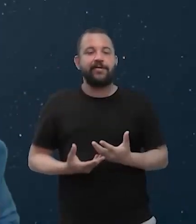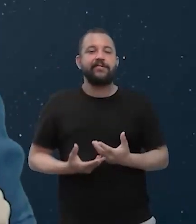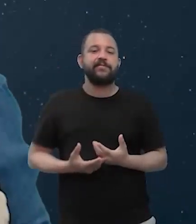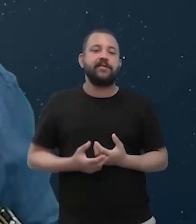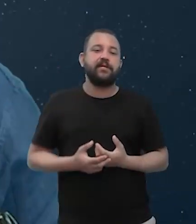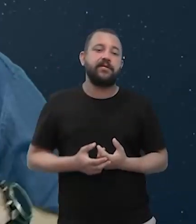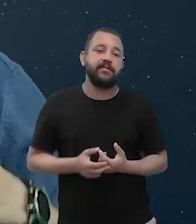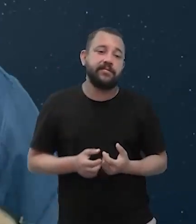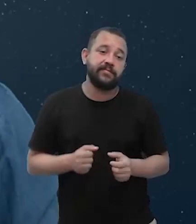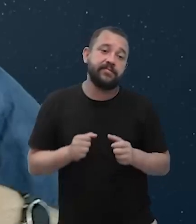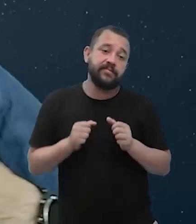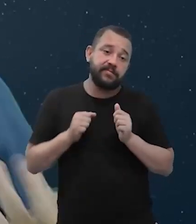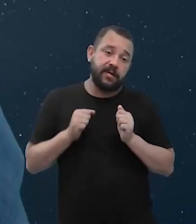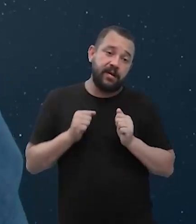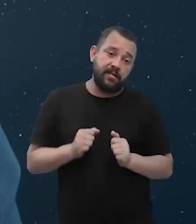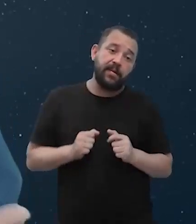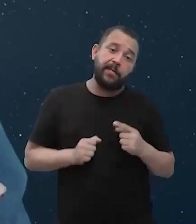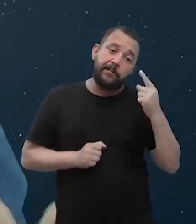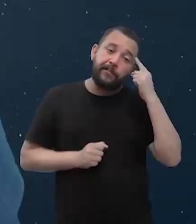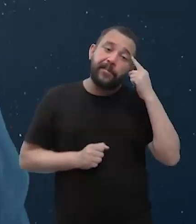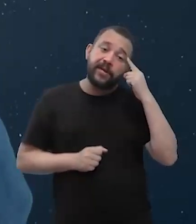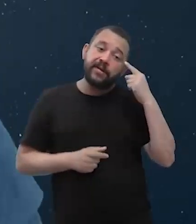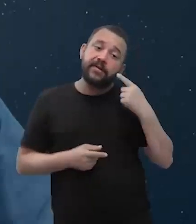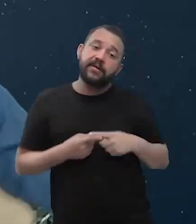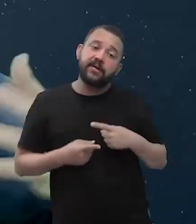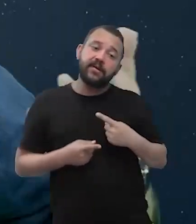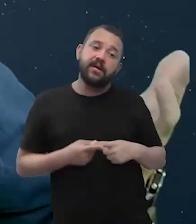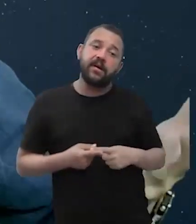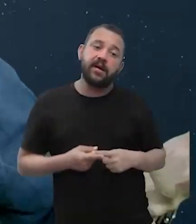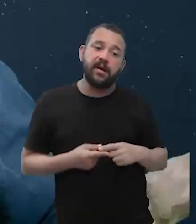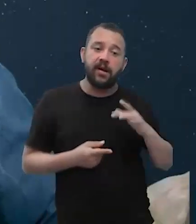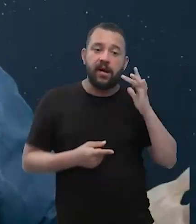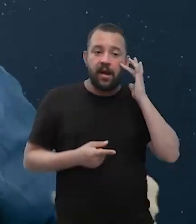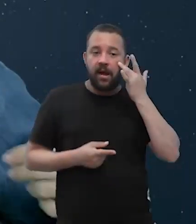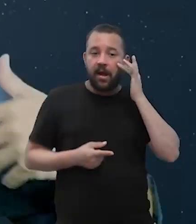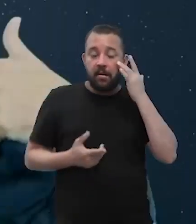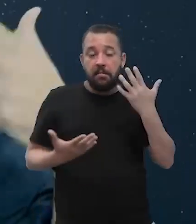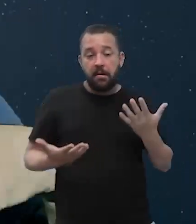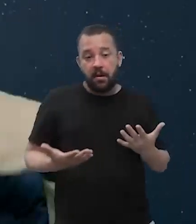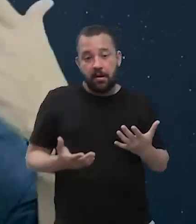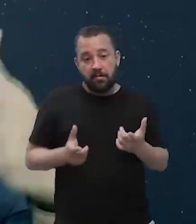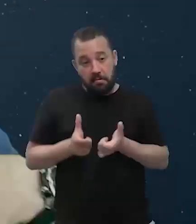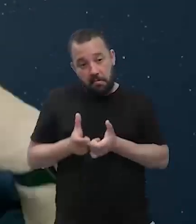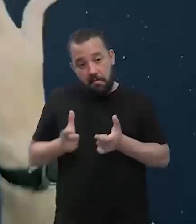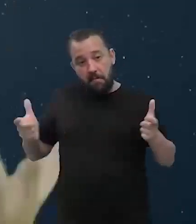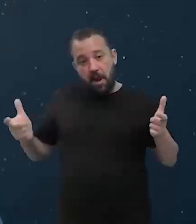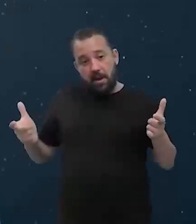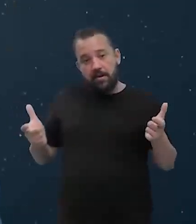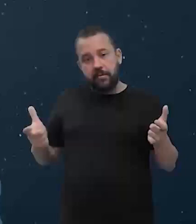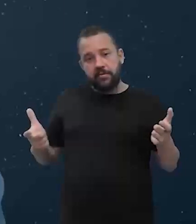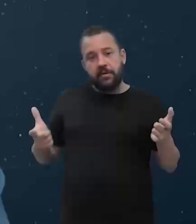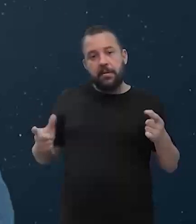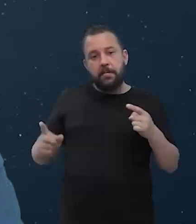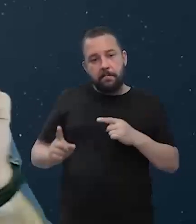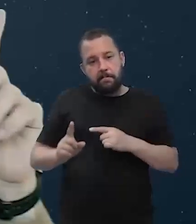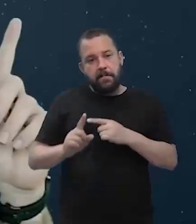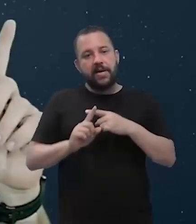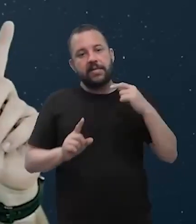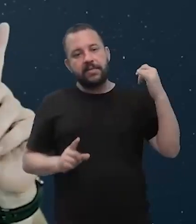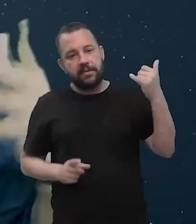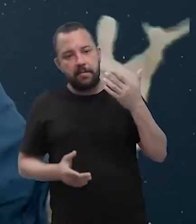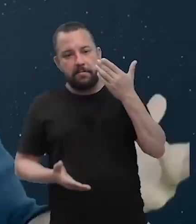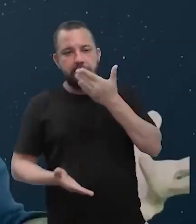esse pensamento por causa da área. E você tem aquela ideia que quanto maior a área, mais energia ele vai perder. Mas